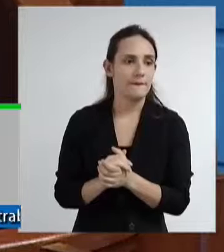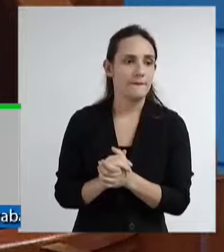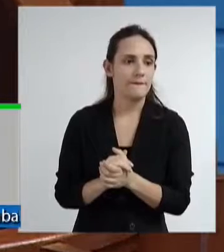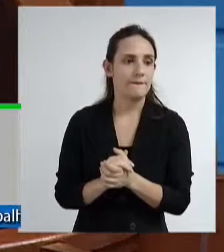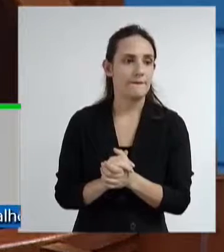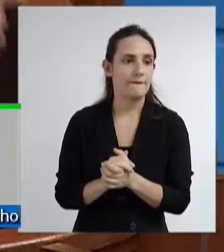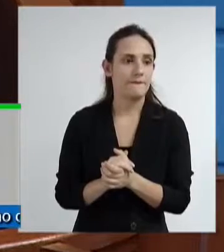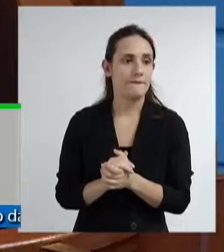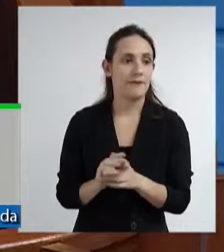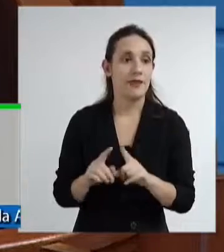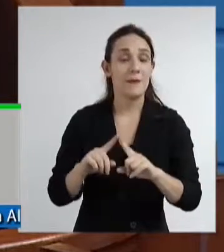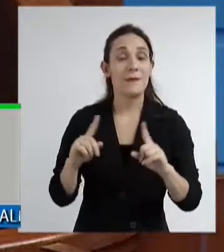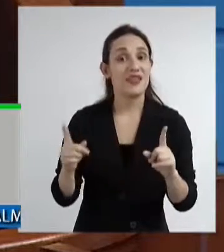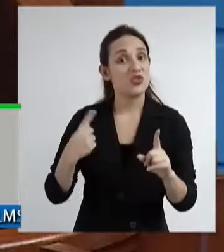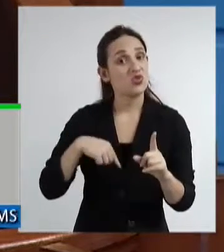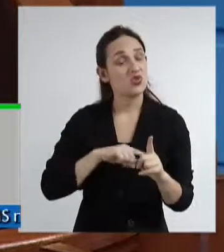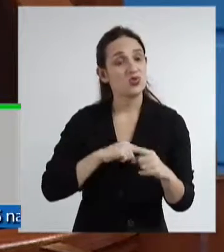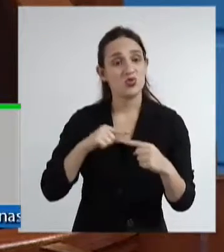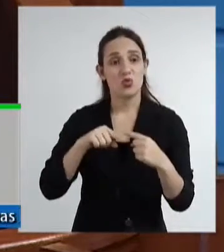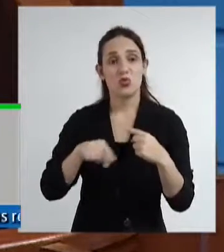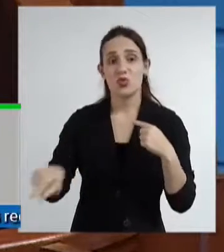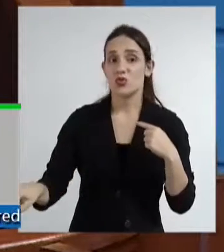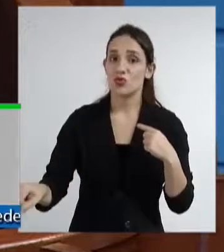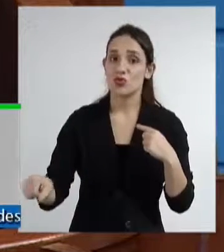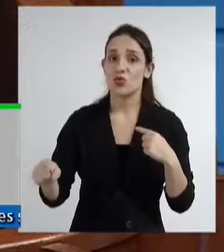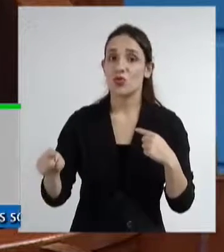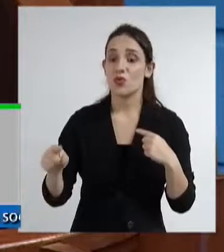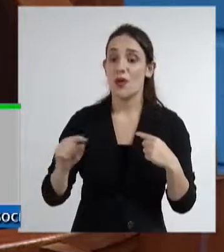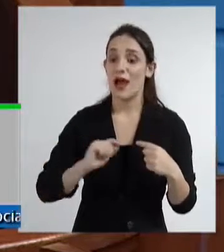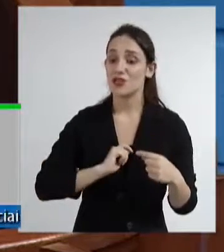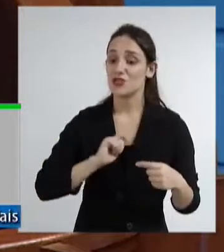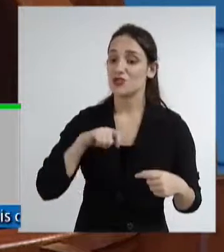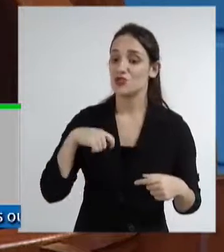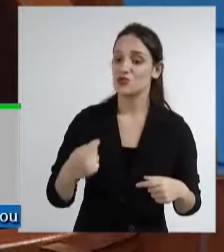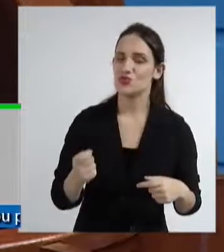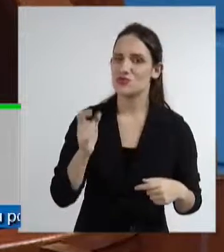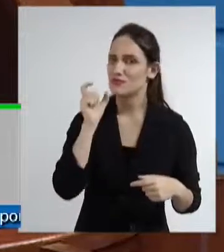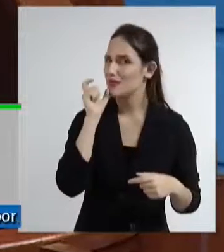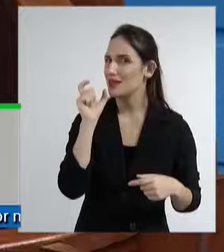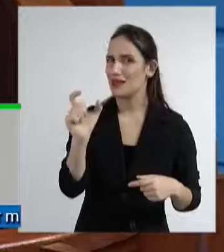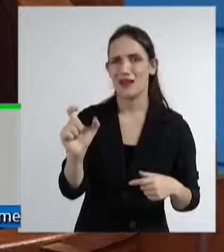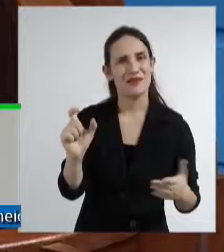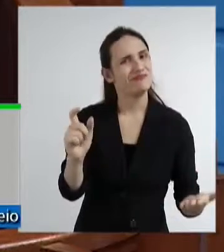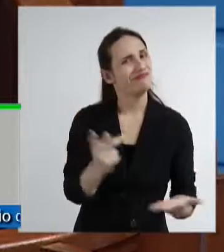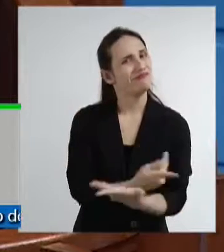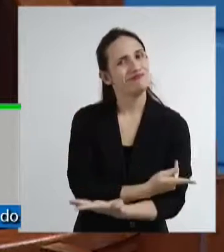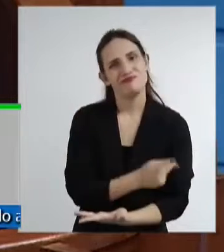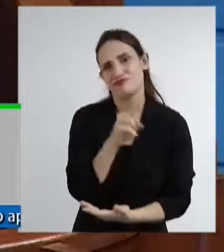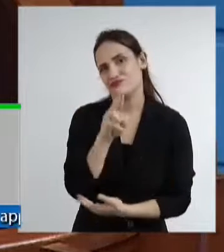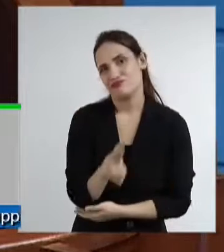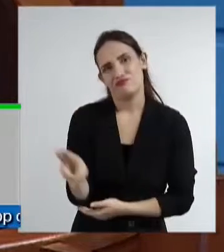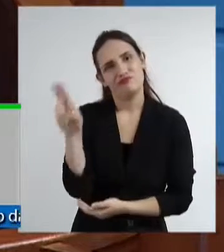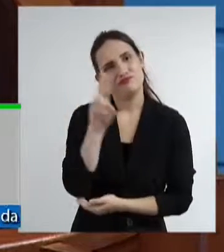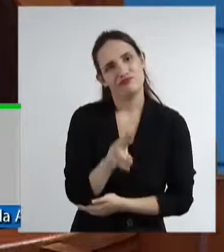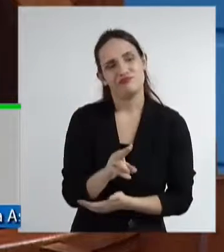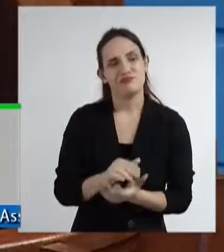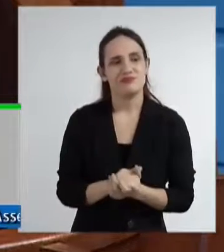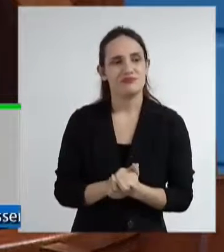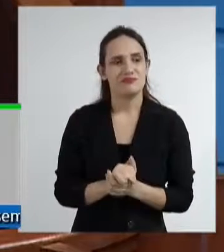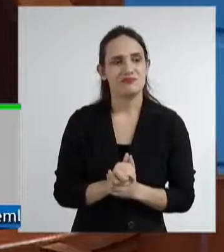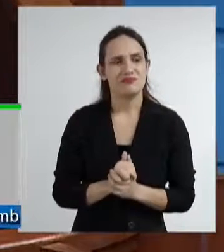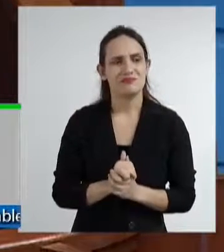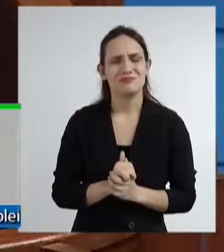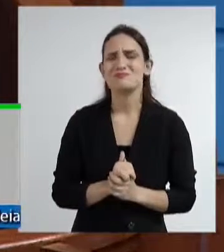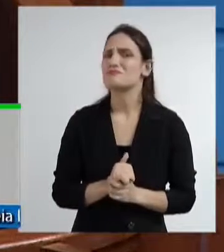de repudiar um ato, de palavras infelizes, e